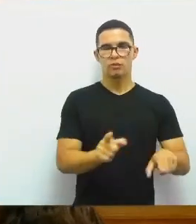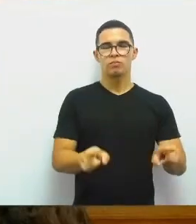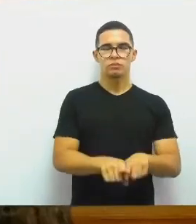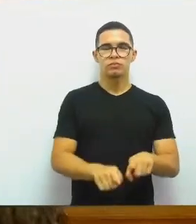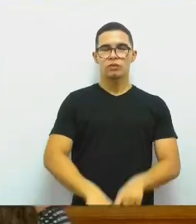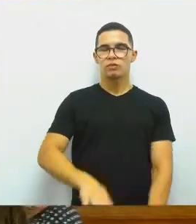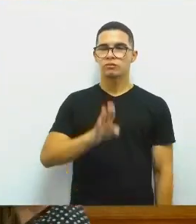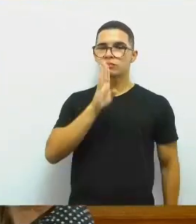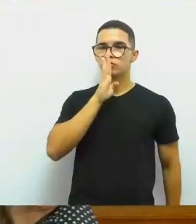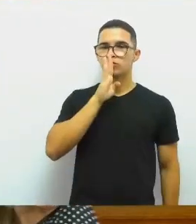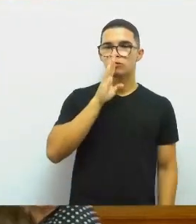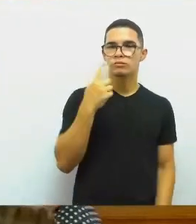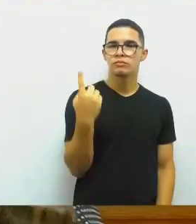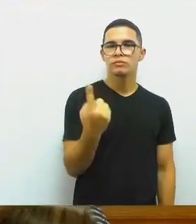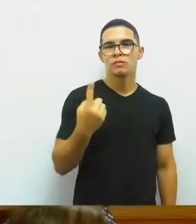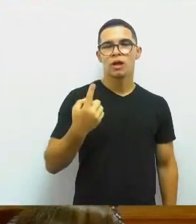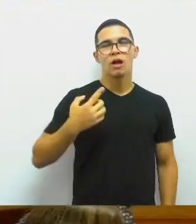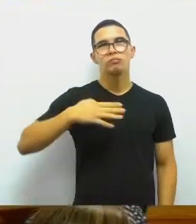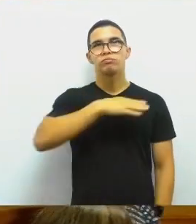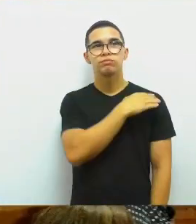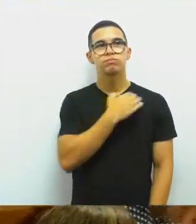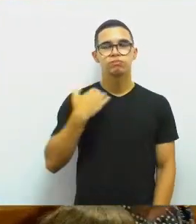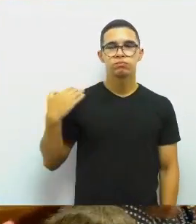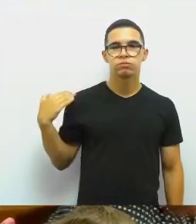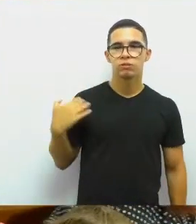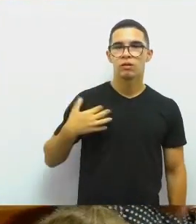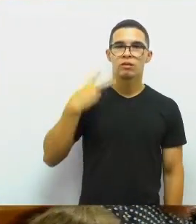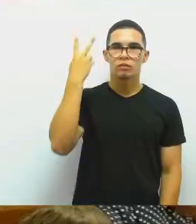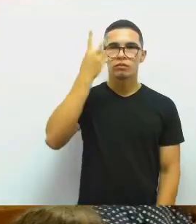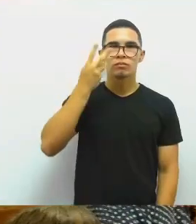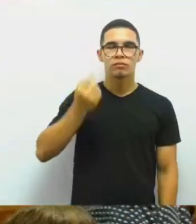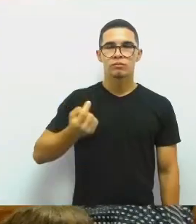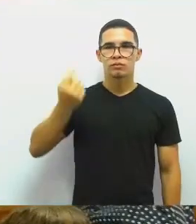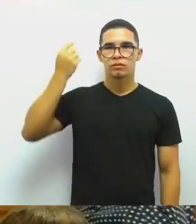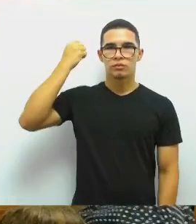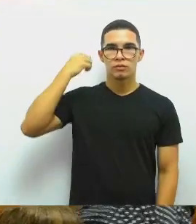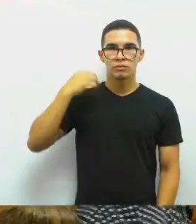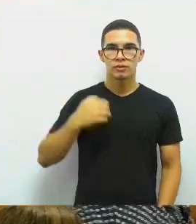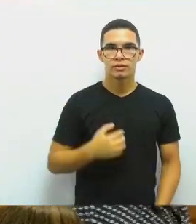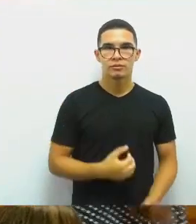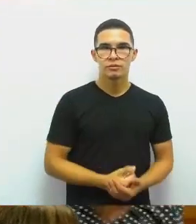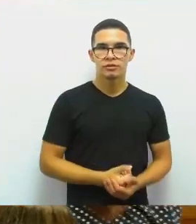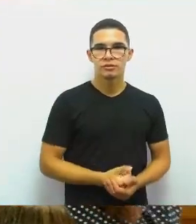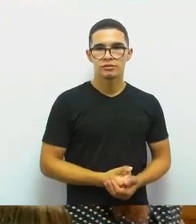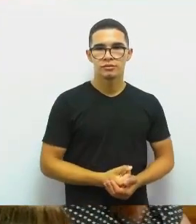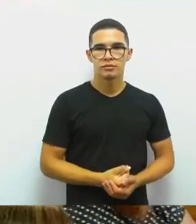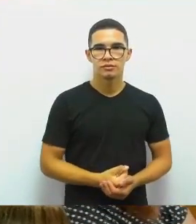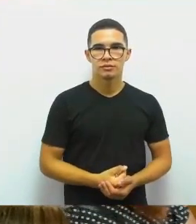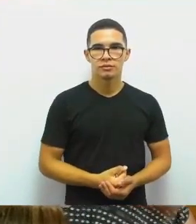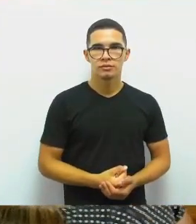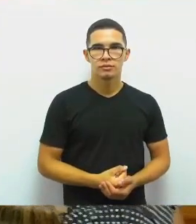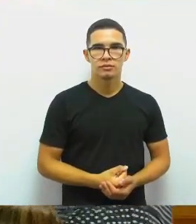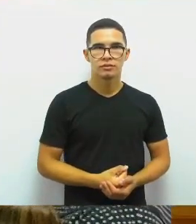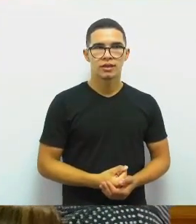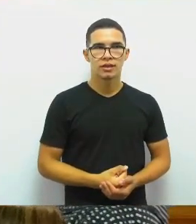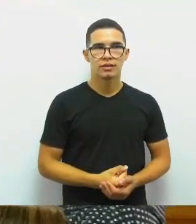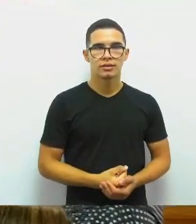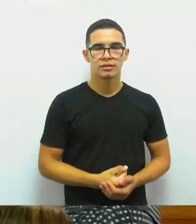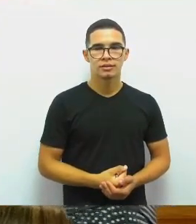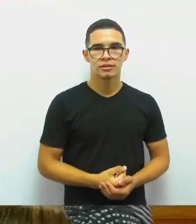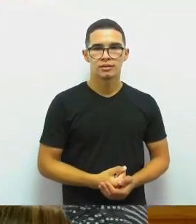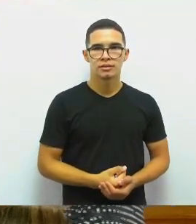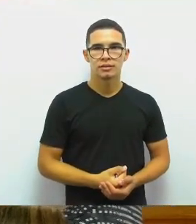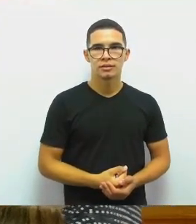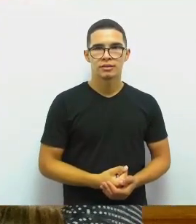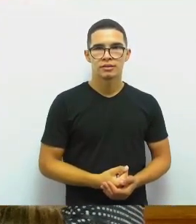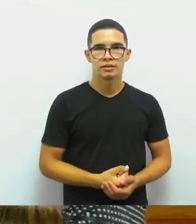minuto de silêncio em razão do falecimento do ex-vereador Fábio Macedo. Obrigado, vereador Mascote. Uma notícia